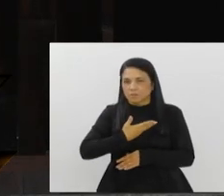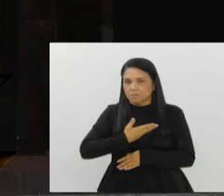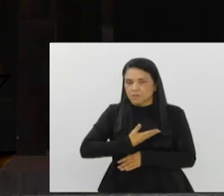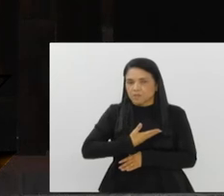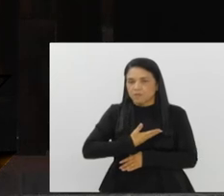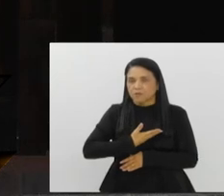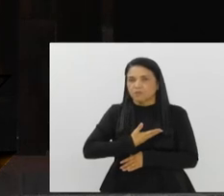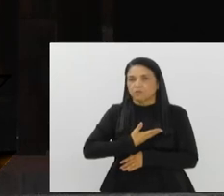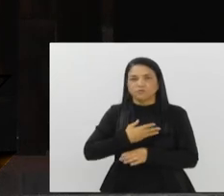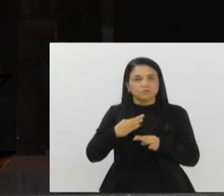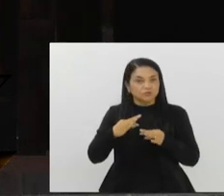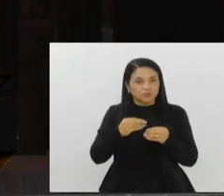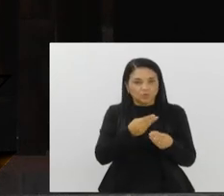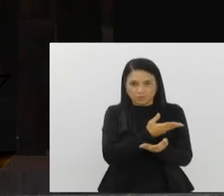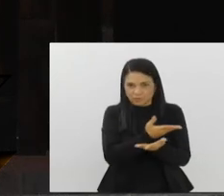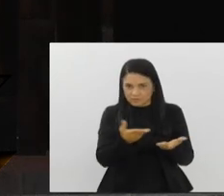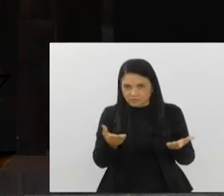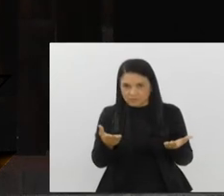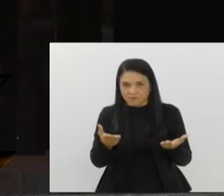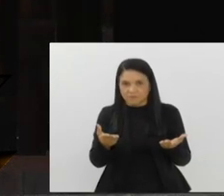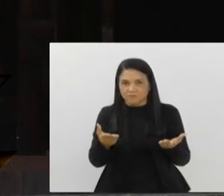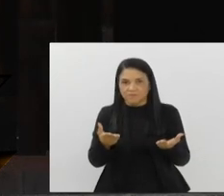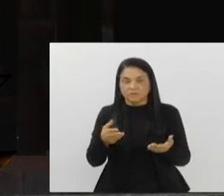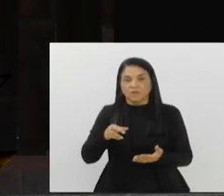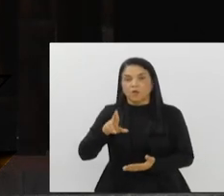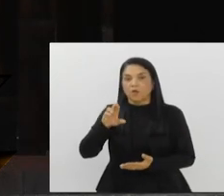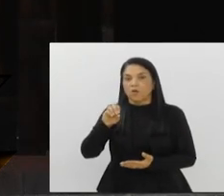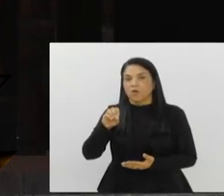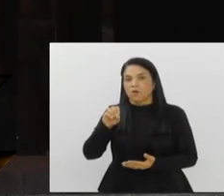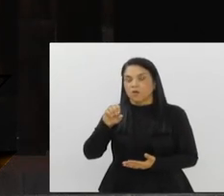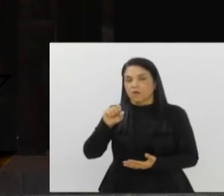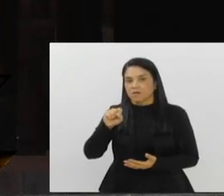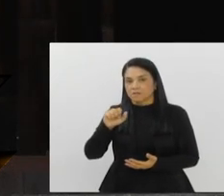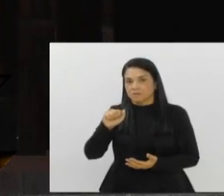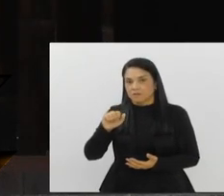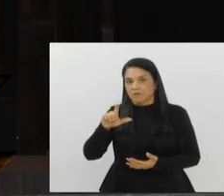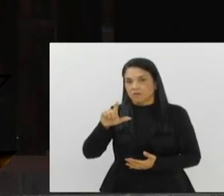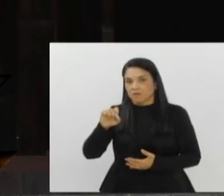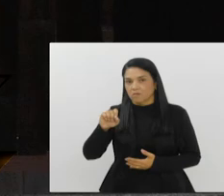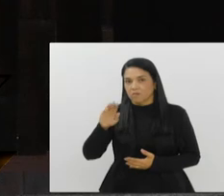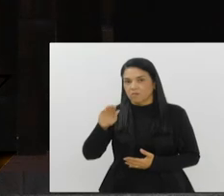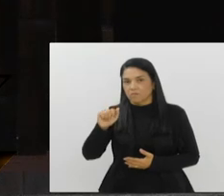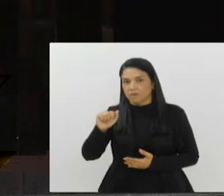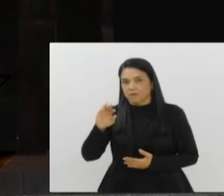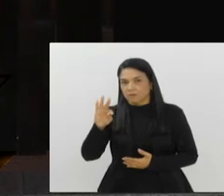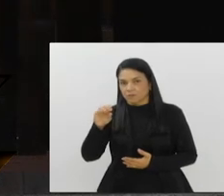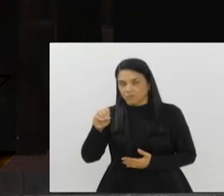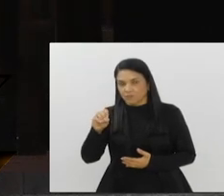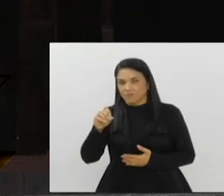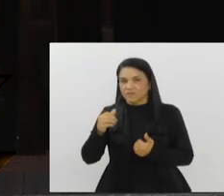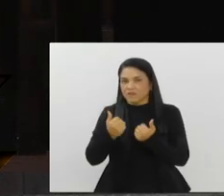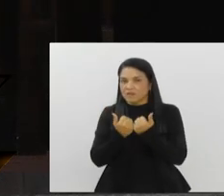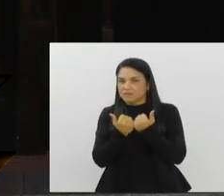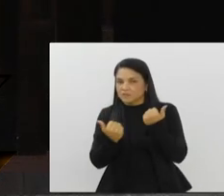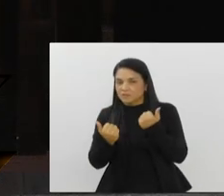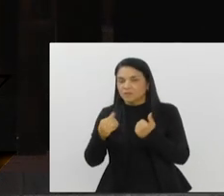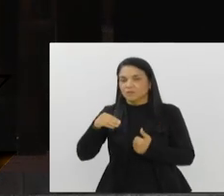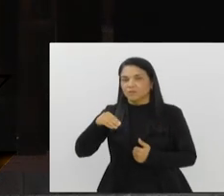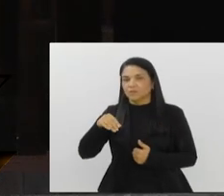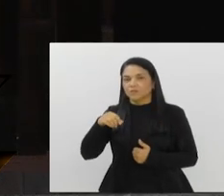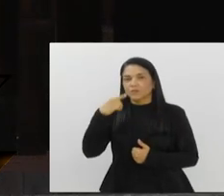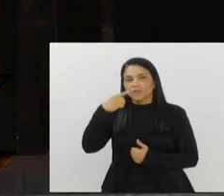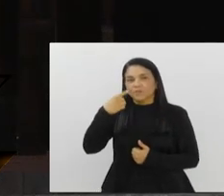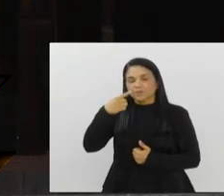Sid de todos aqui da Rosa Lobato que assessorando o mink foi